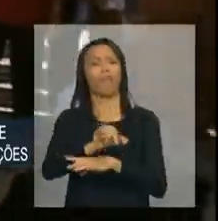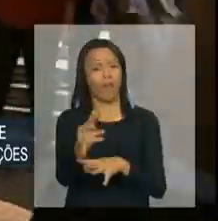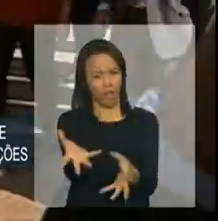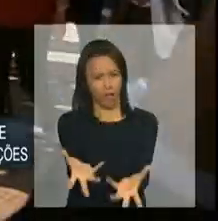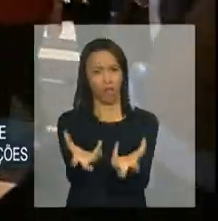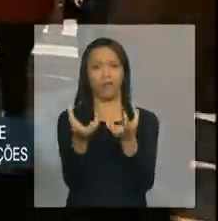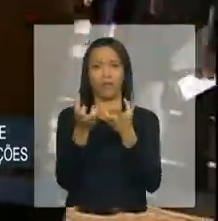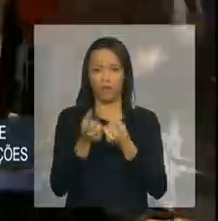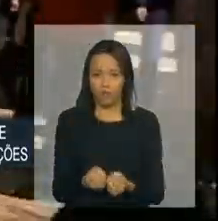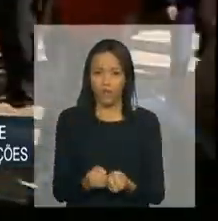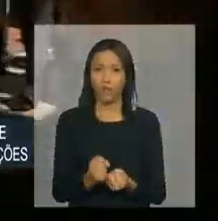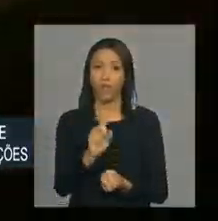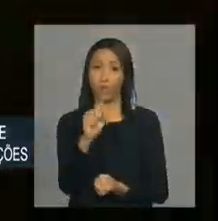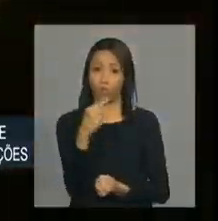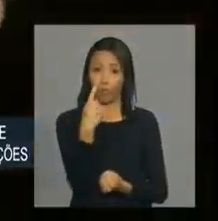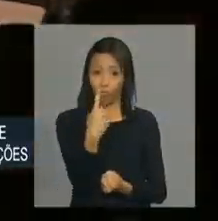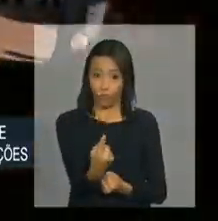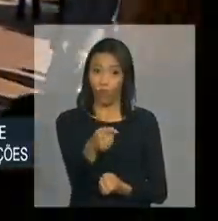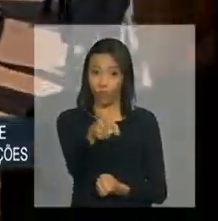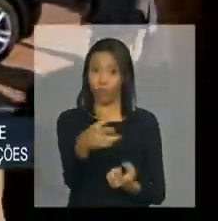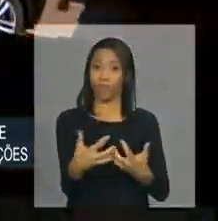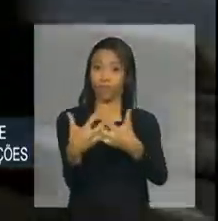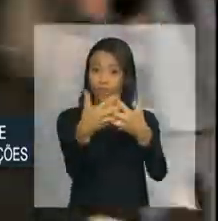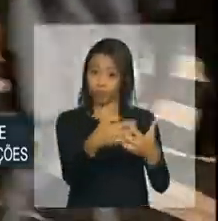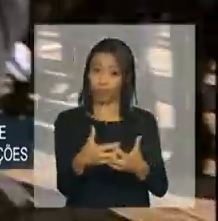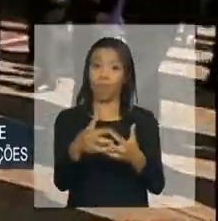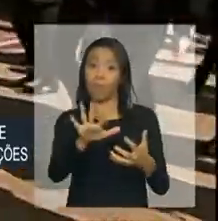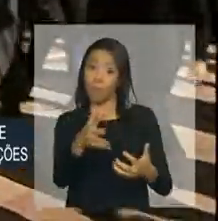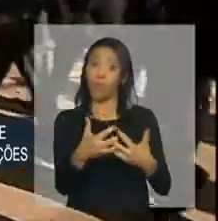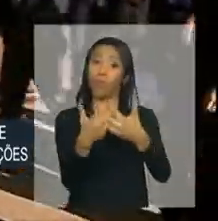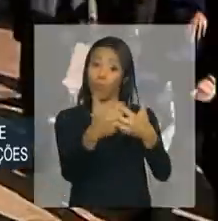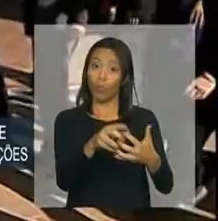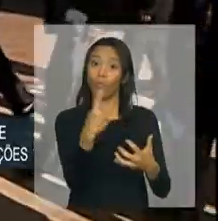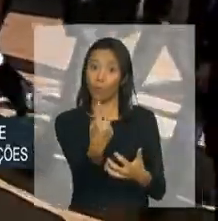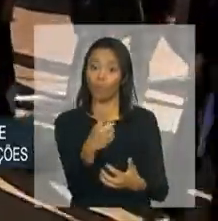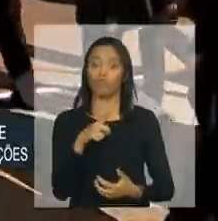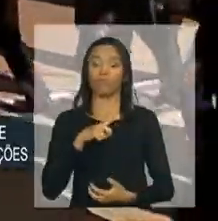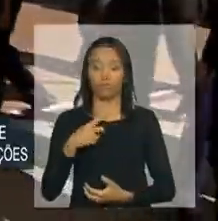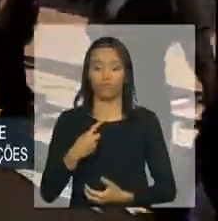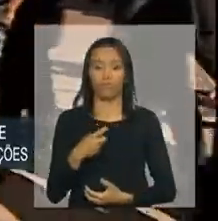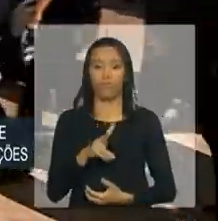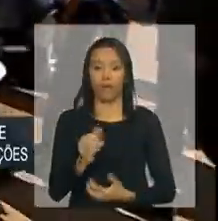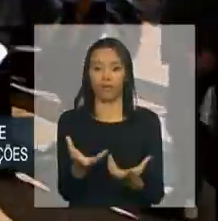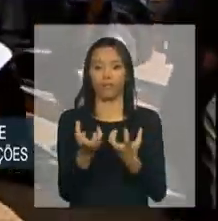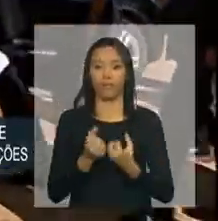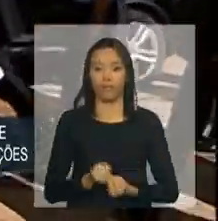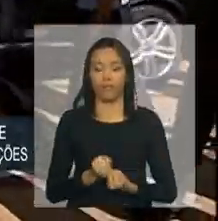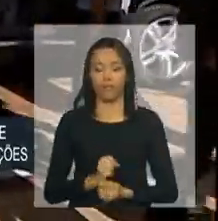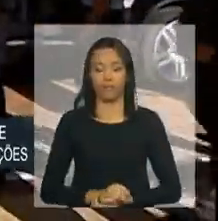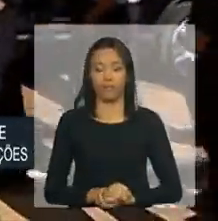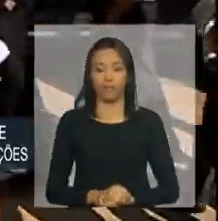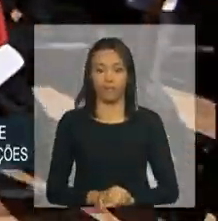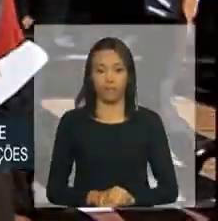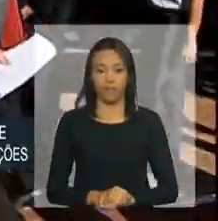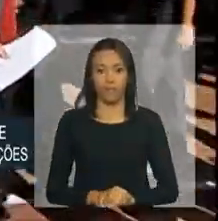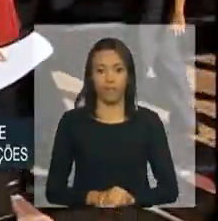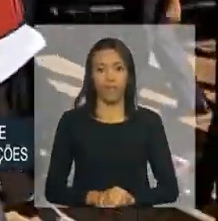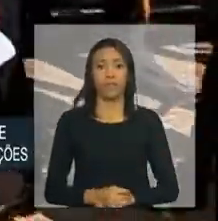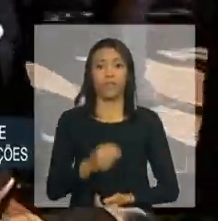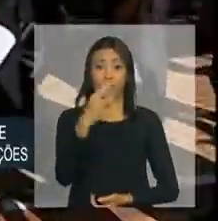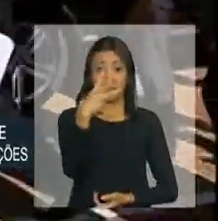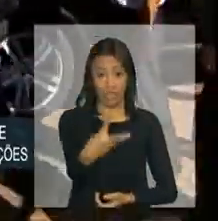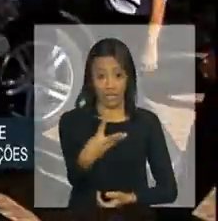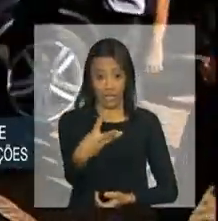receber uma unidade dessa mó pelo menos uma unidade móvel dessa são três